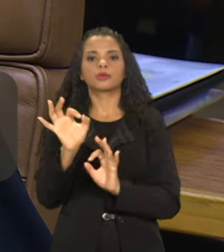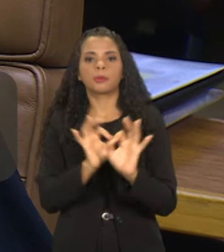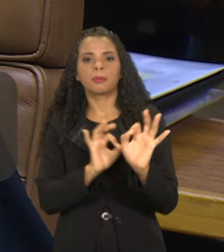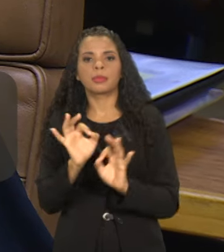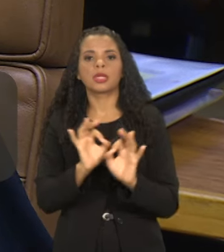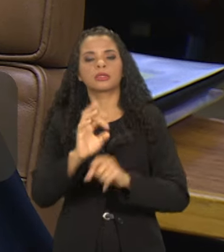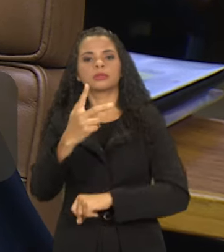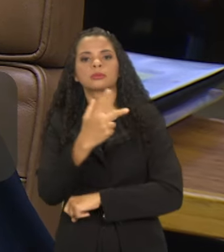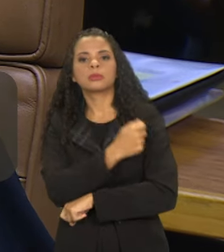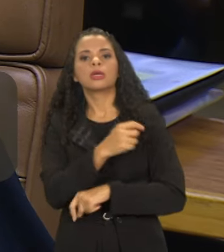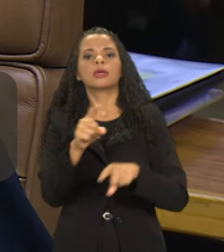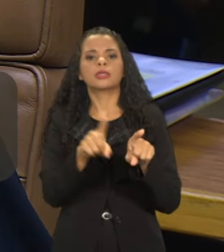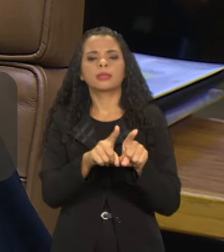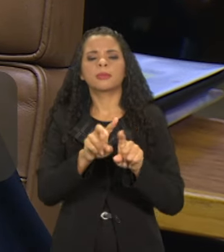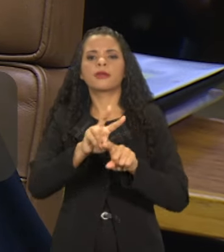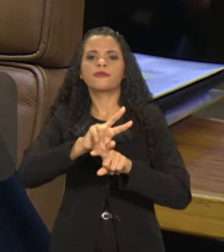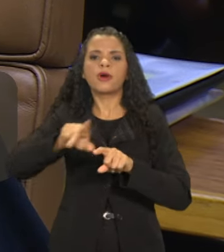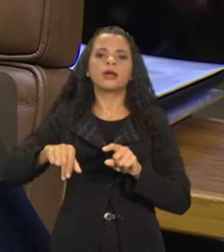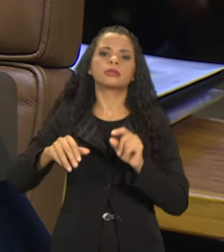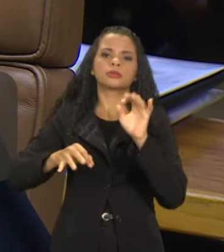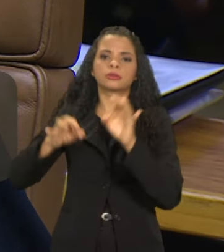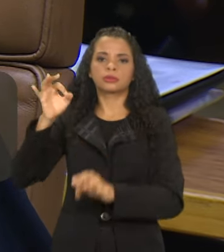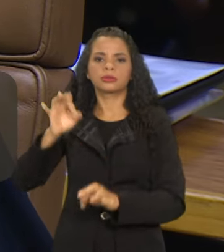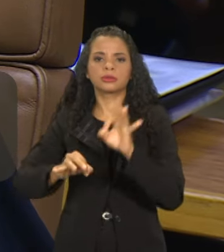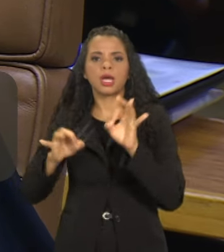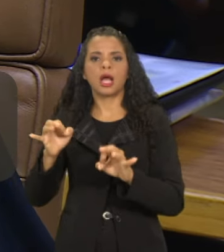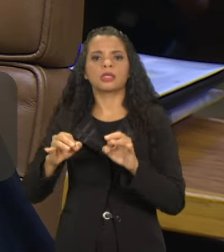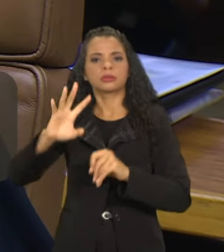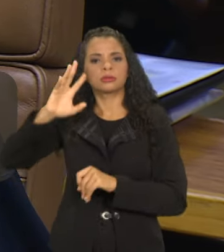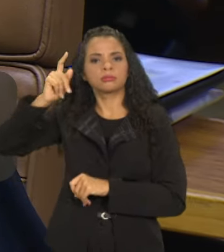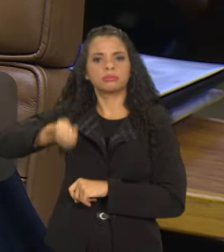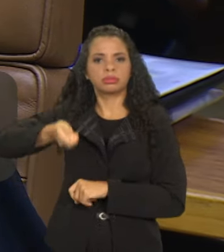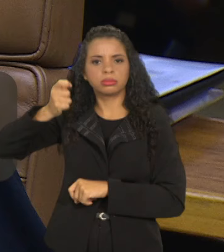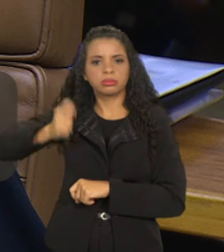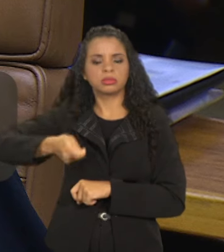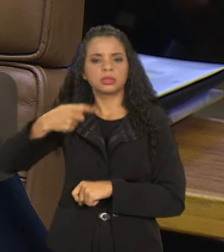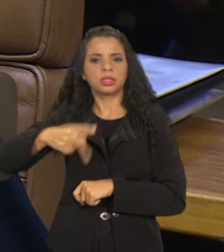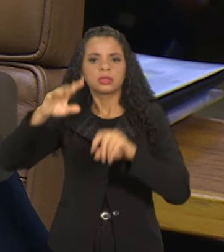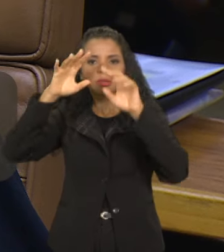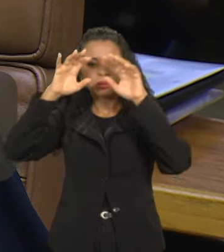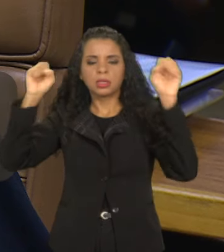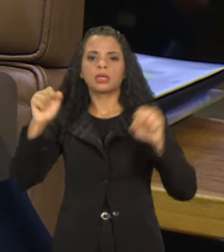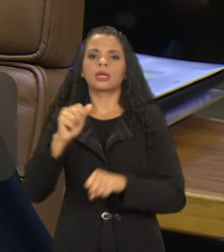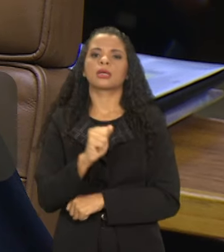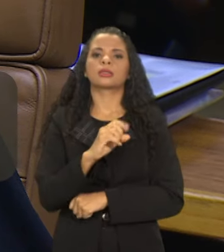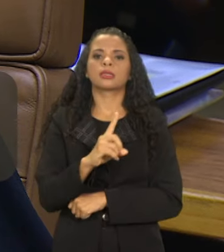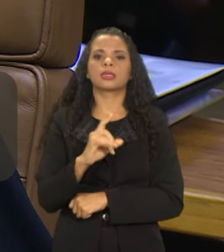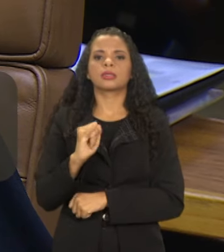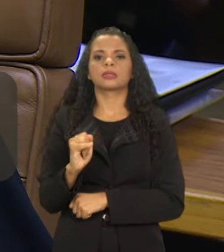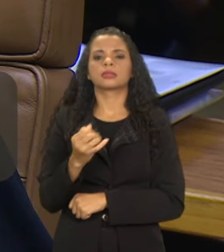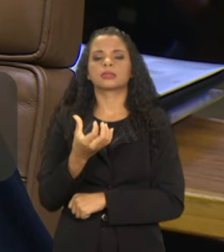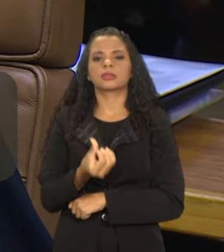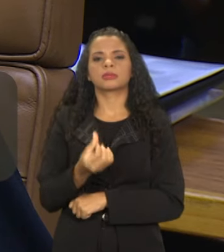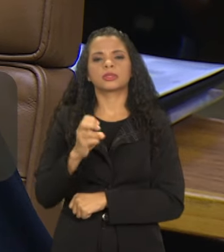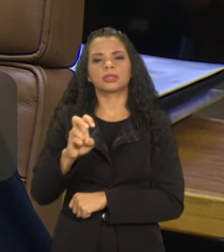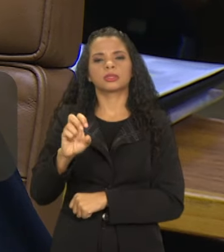julgados proferidos por esta Suprema Corte em atuação conjunta, notadamente ADIs 6.341,